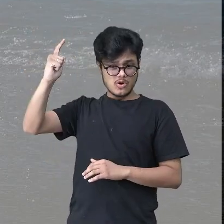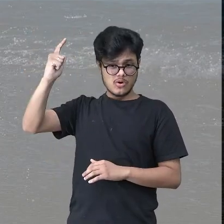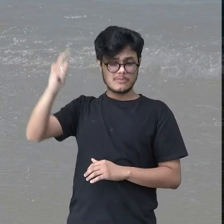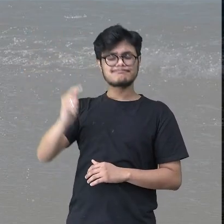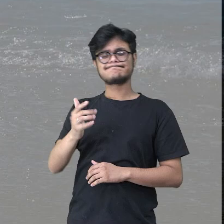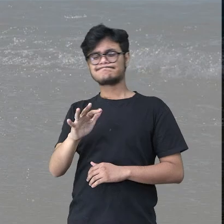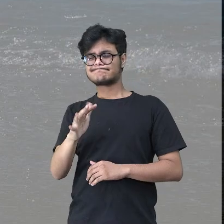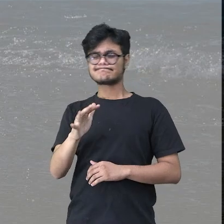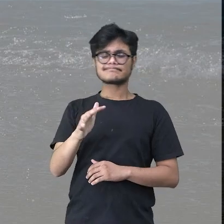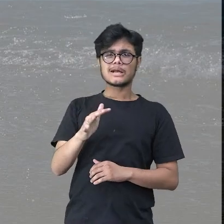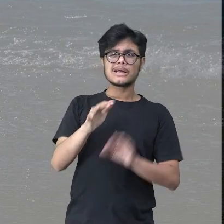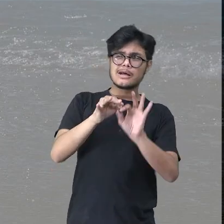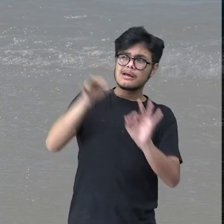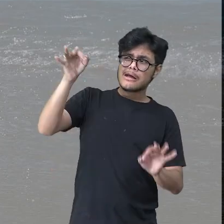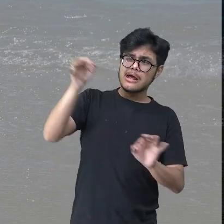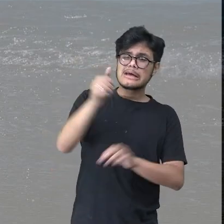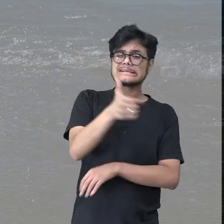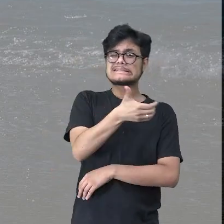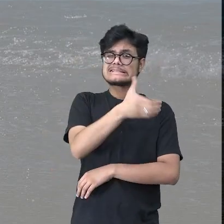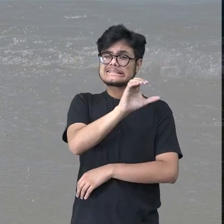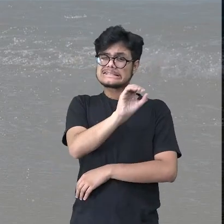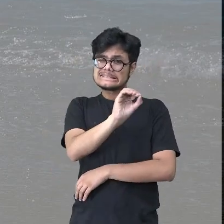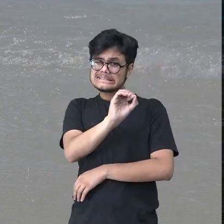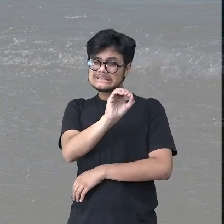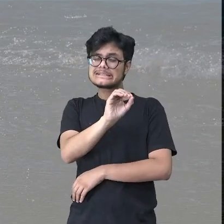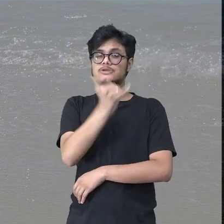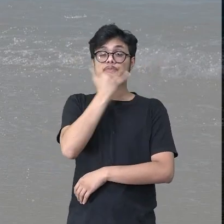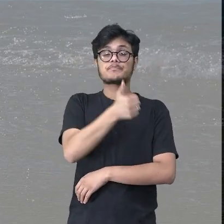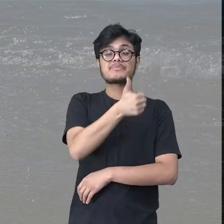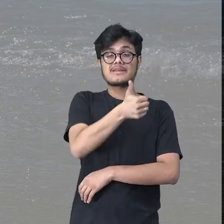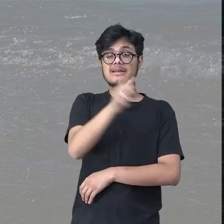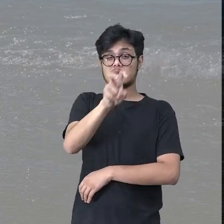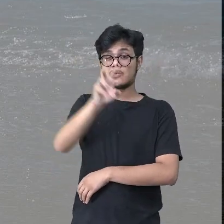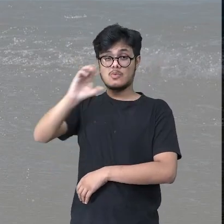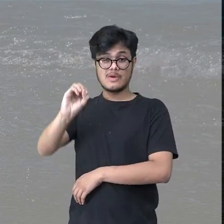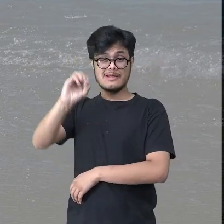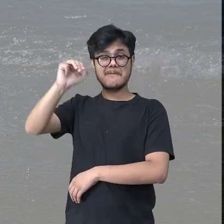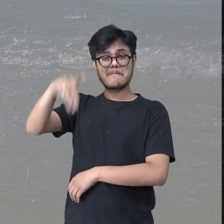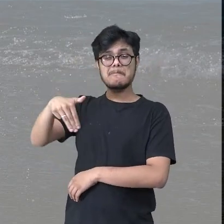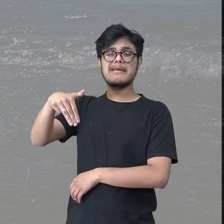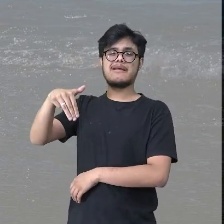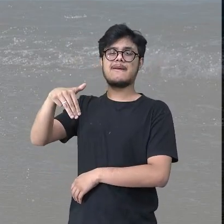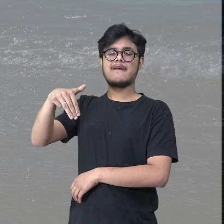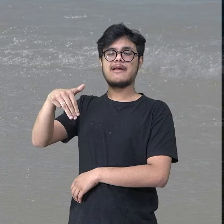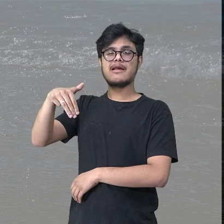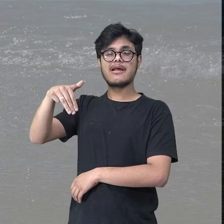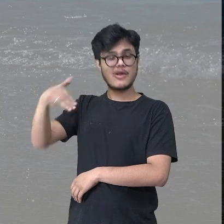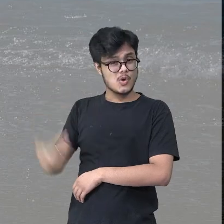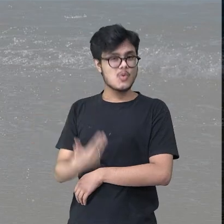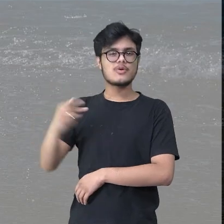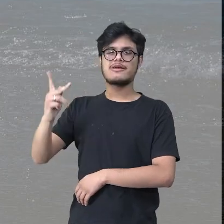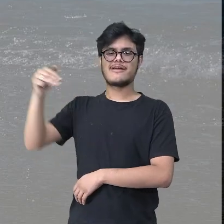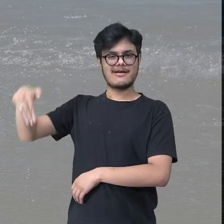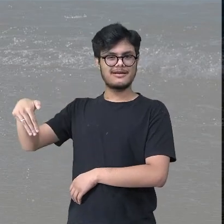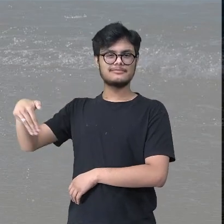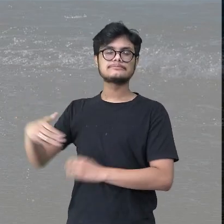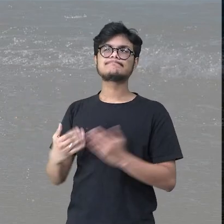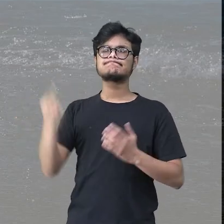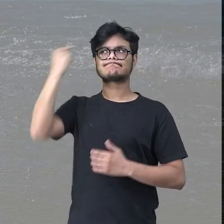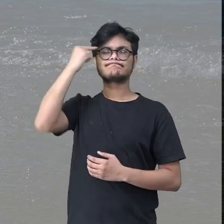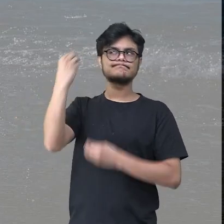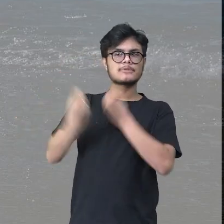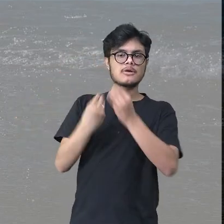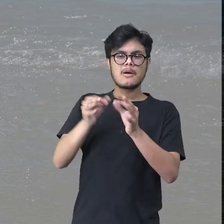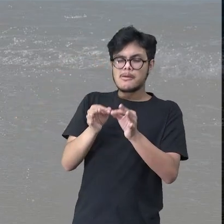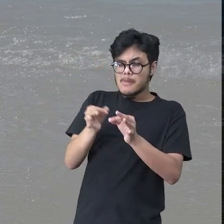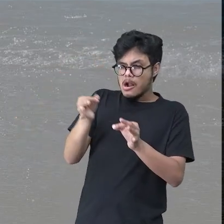é de aproximadamente 150 milhões de quilômetros. Imagine, então, essa distância, né? E